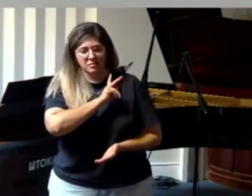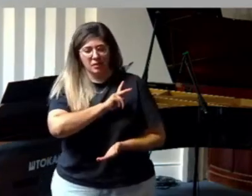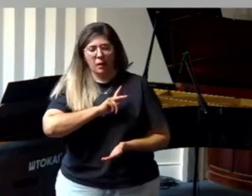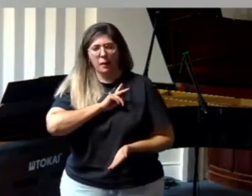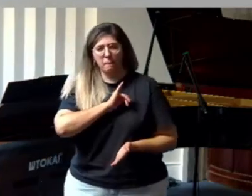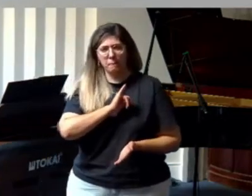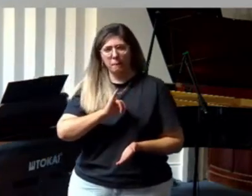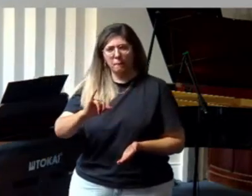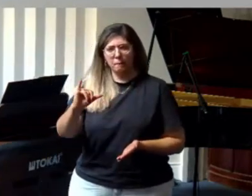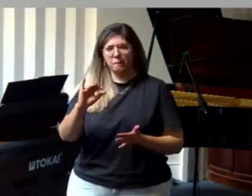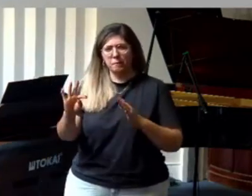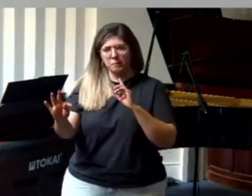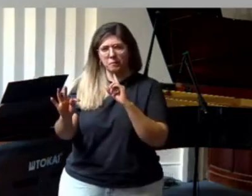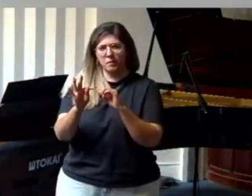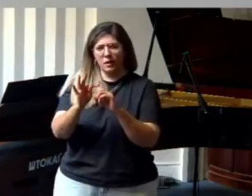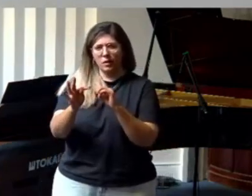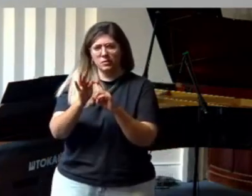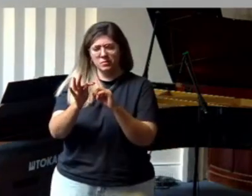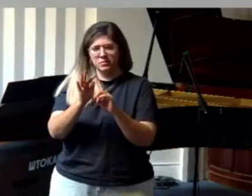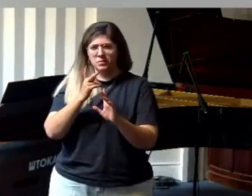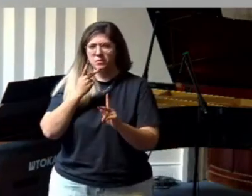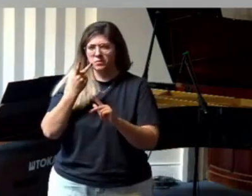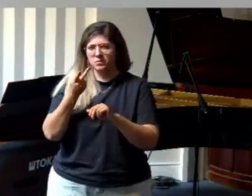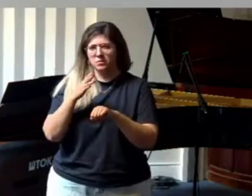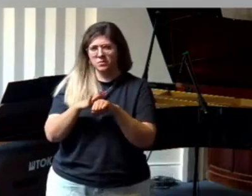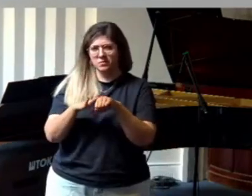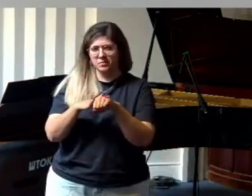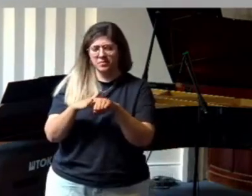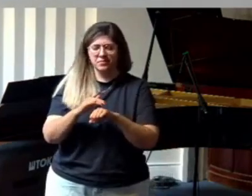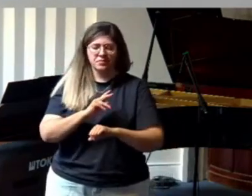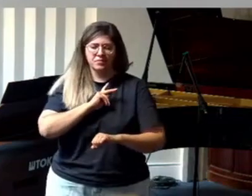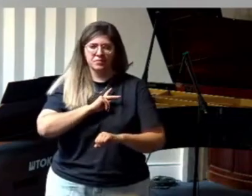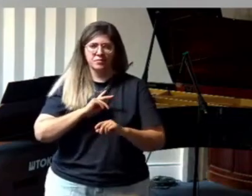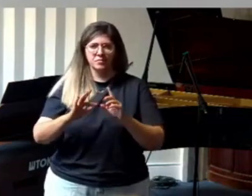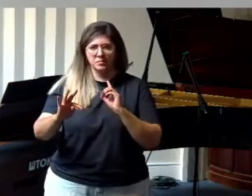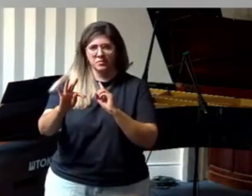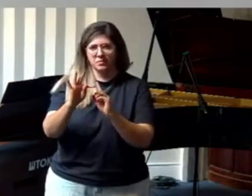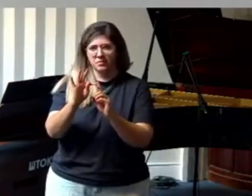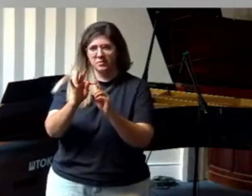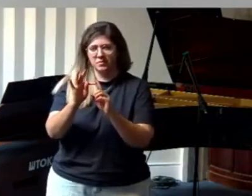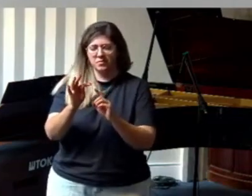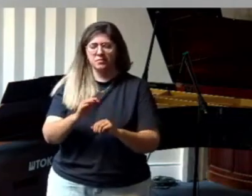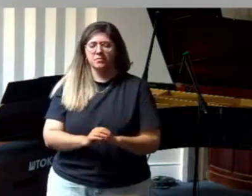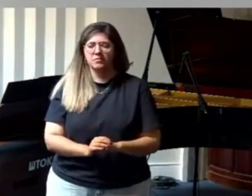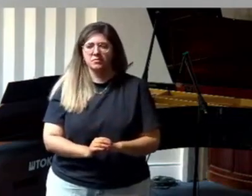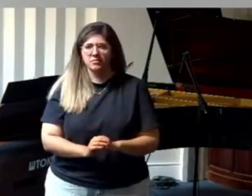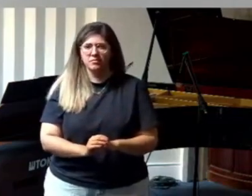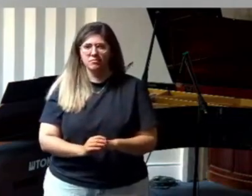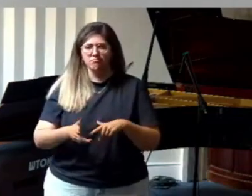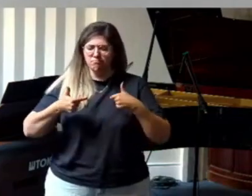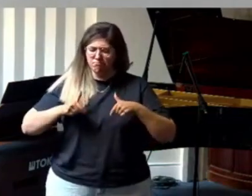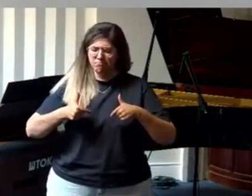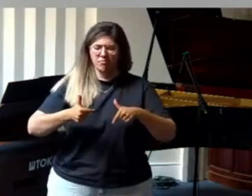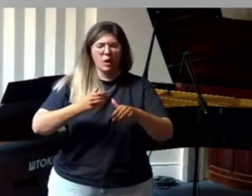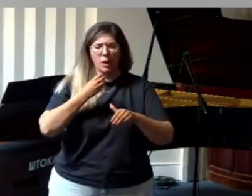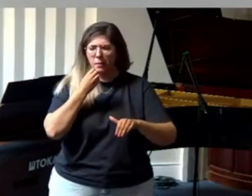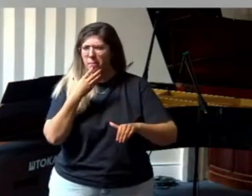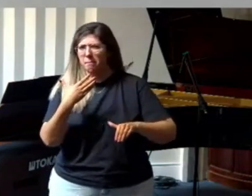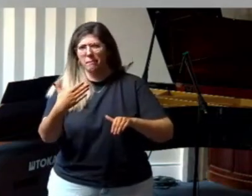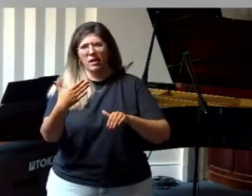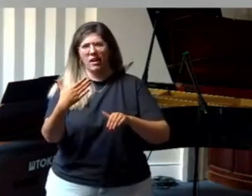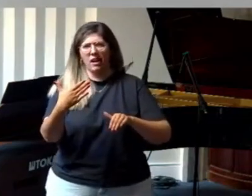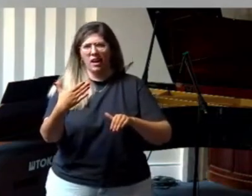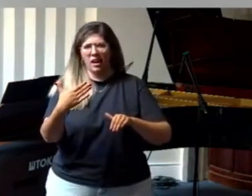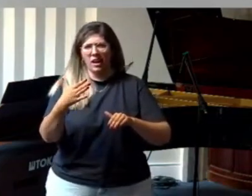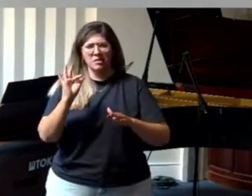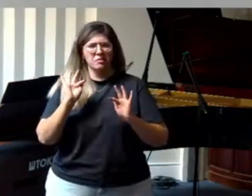Timóteo, já idoso, velhinho, ele diz, Timóteo, combati o bom combate, completei